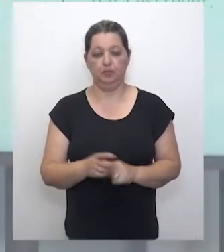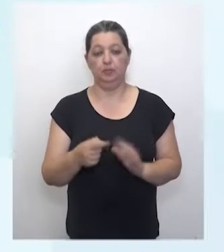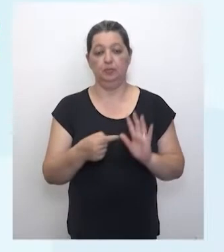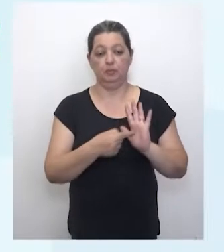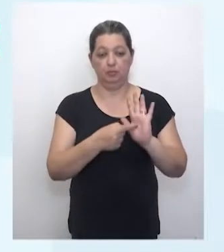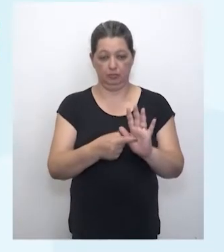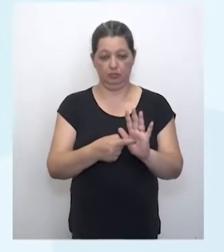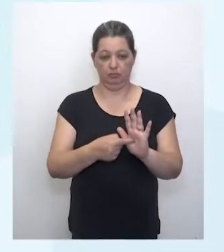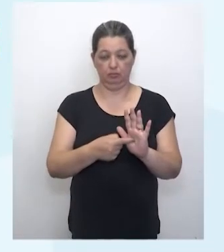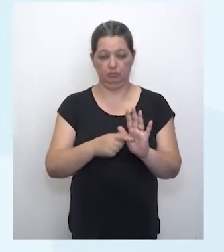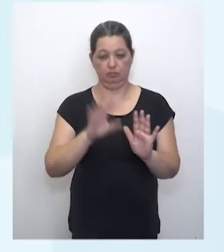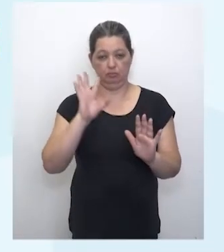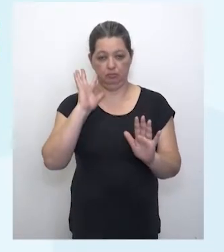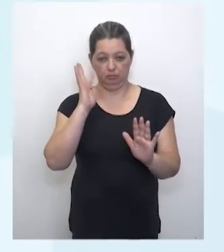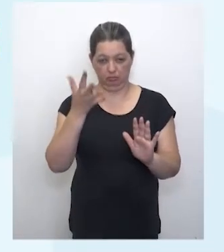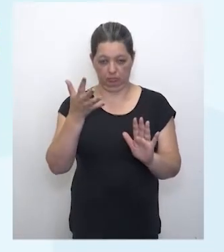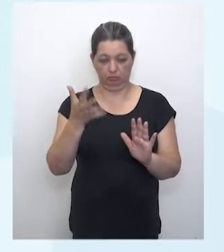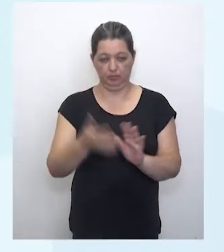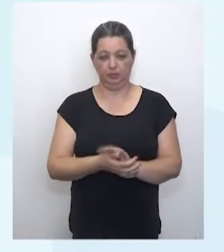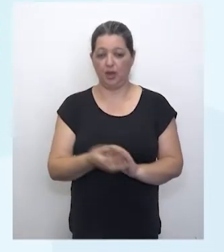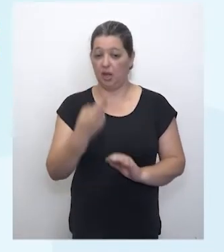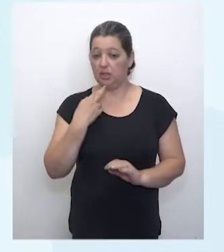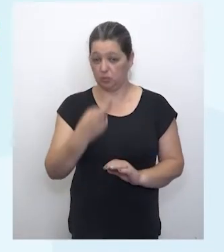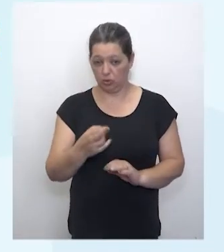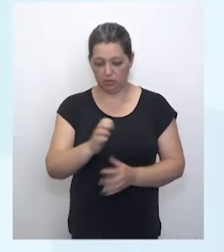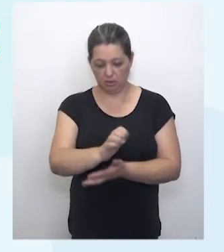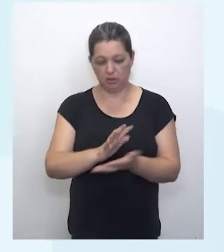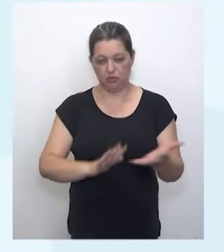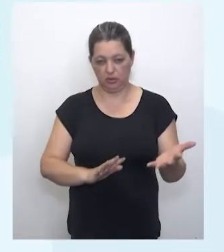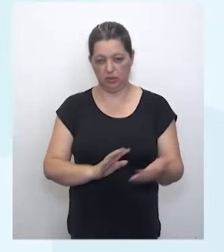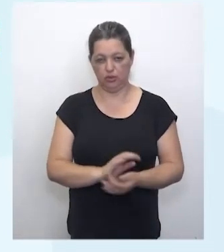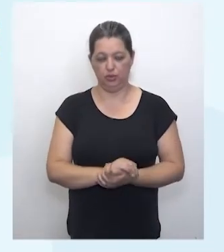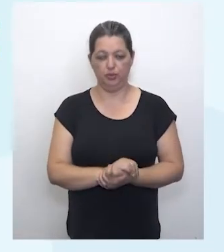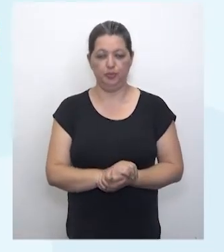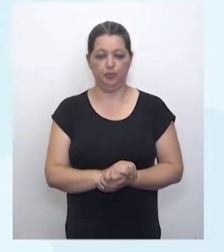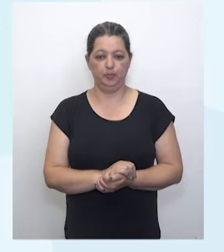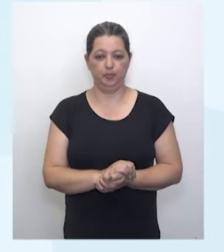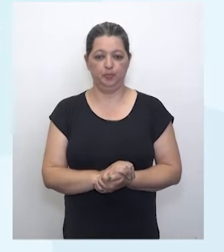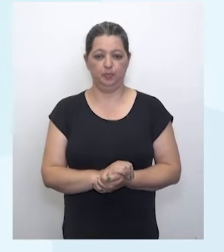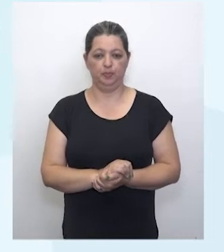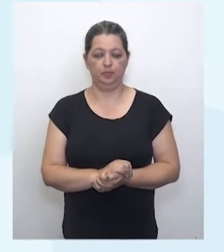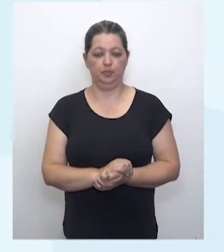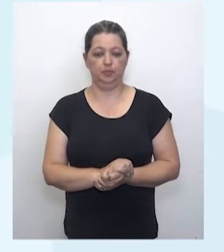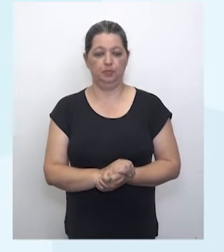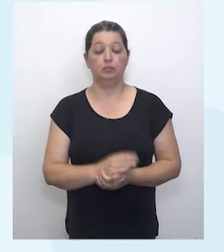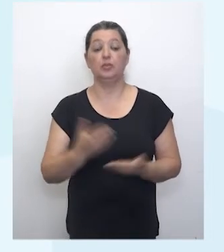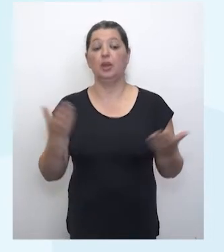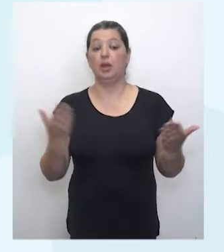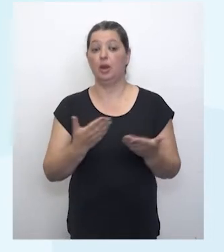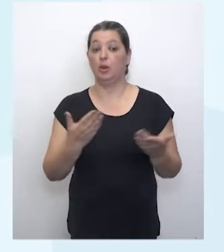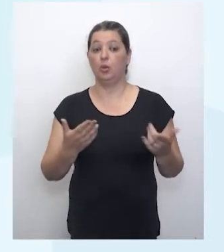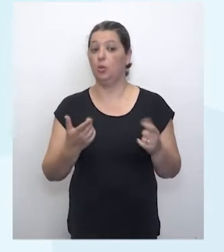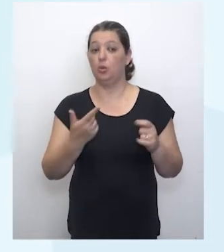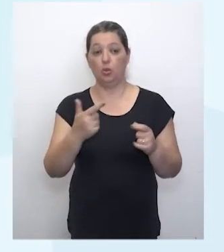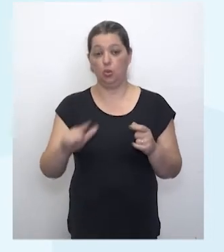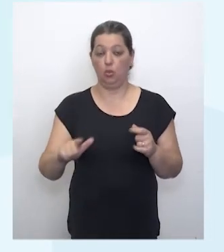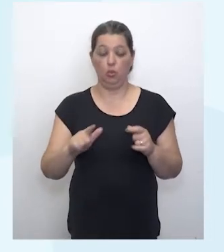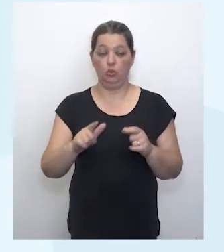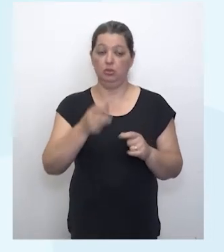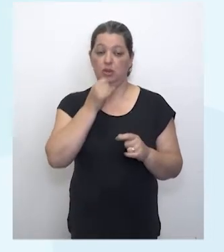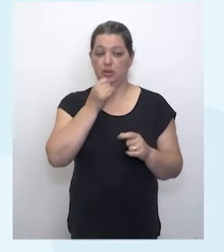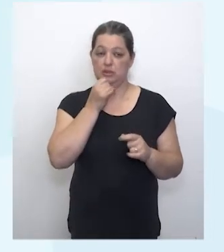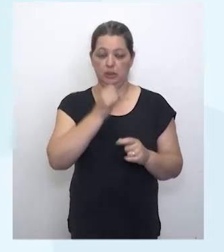vocês a resolução dessa atividade. Muito bem. E agora, vamos para um outro